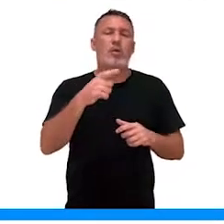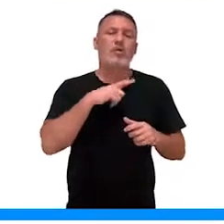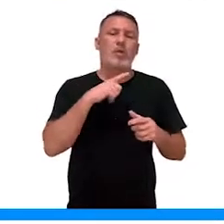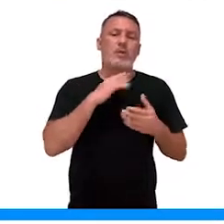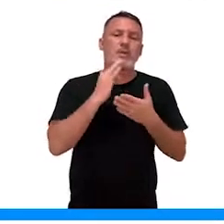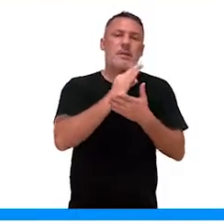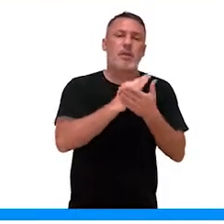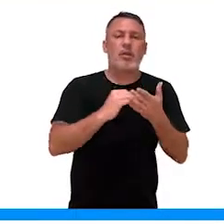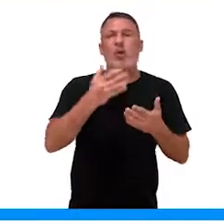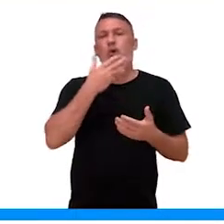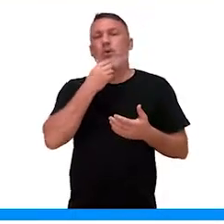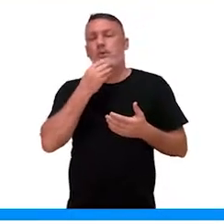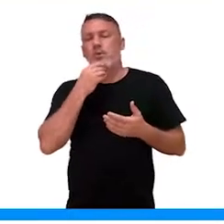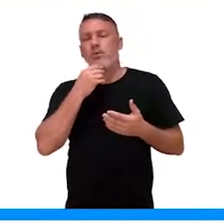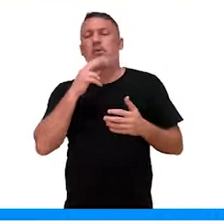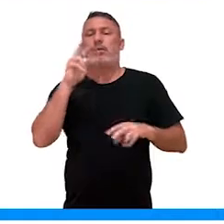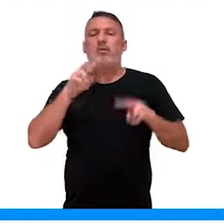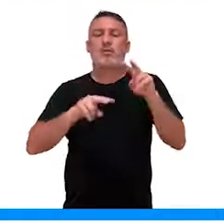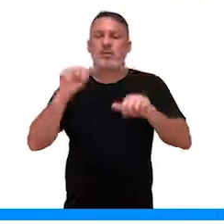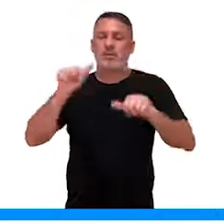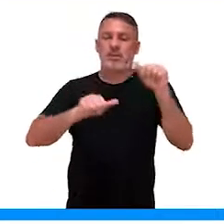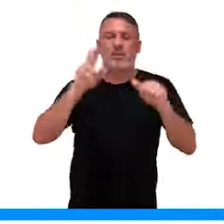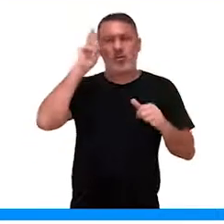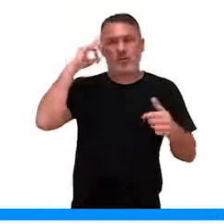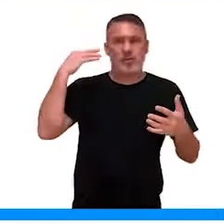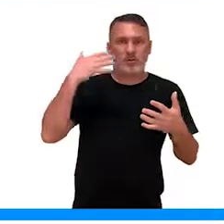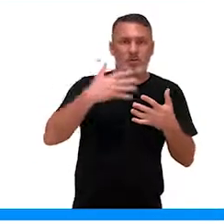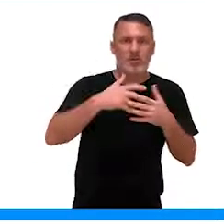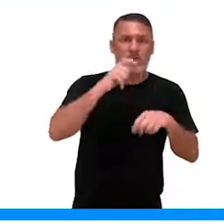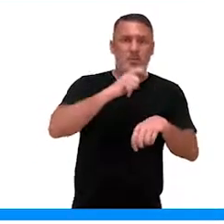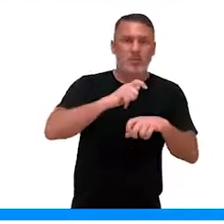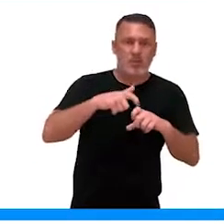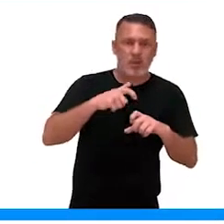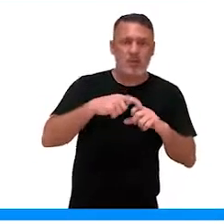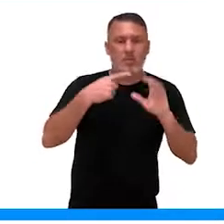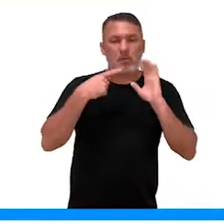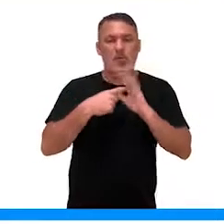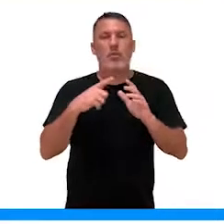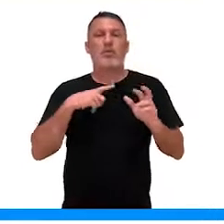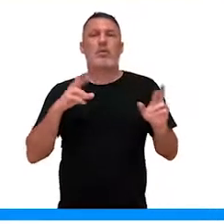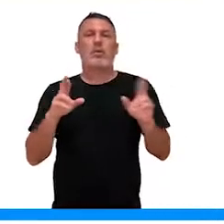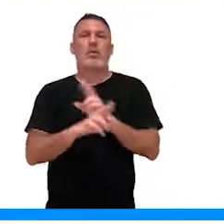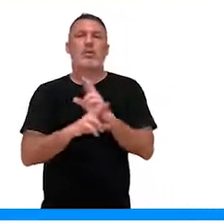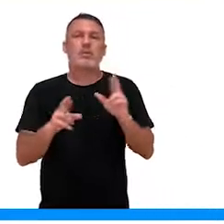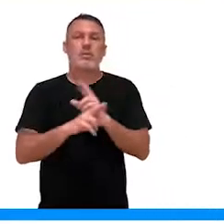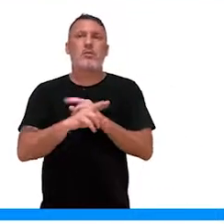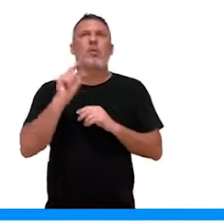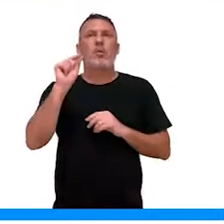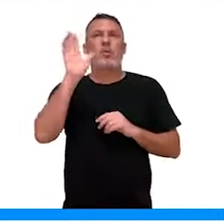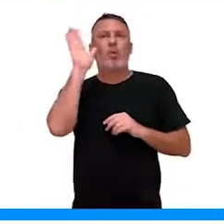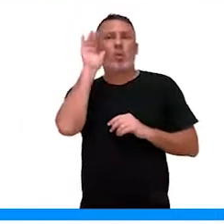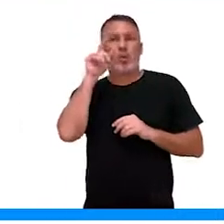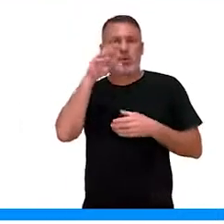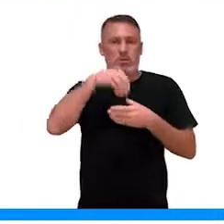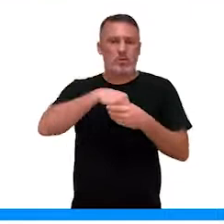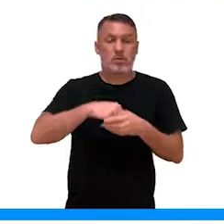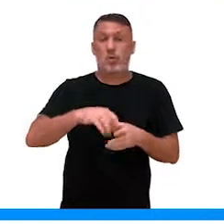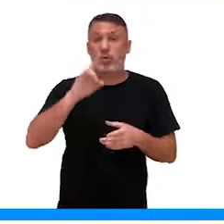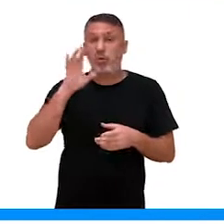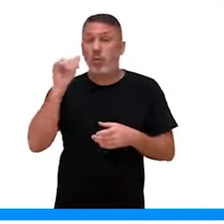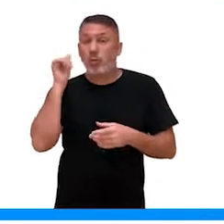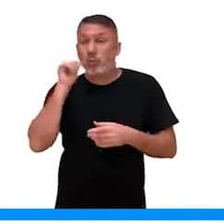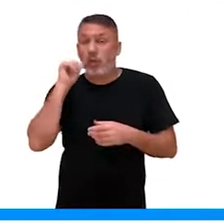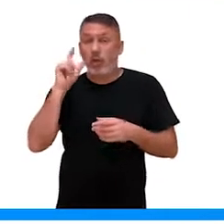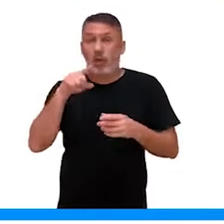células masculinas. A análise do histórico médico revelou uma correlação extremamente curiosa. Apenas